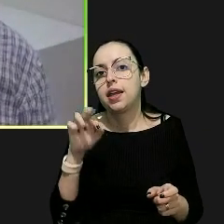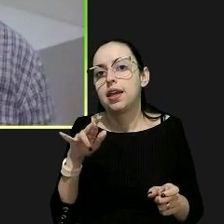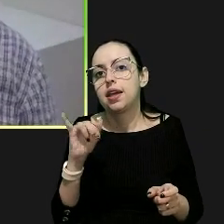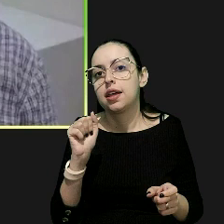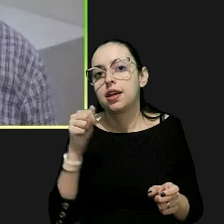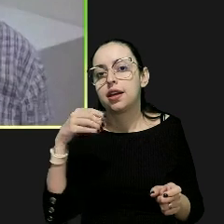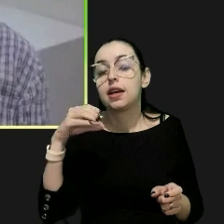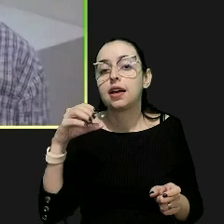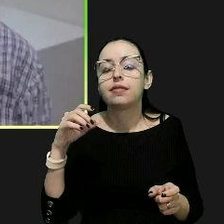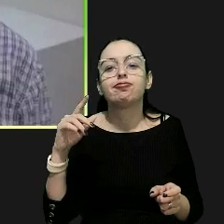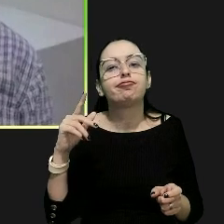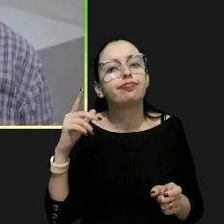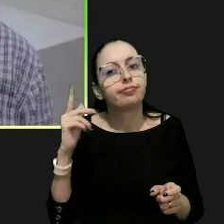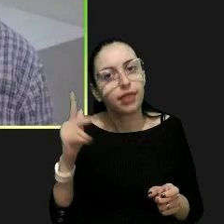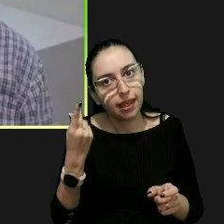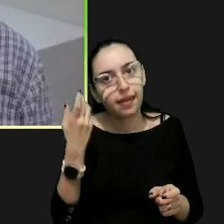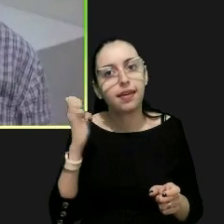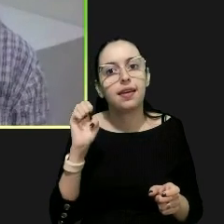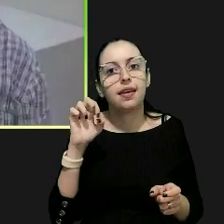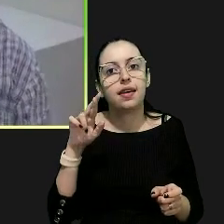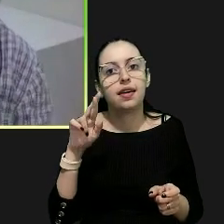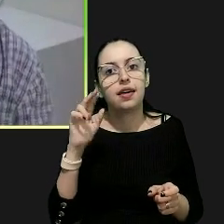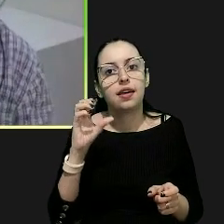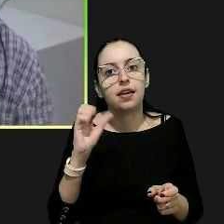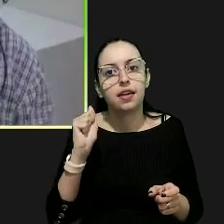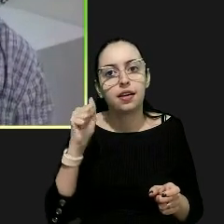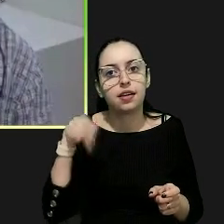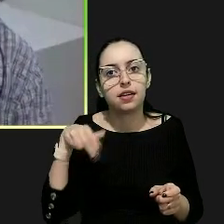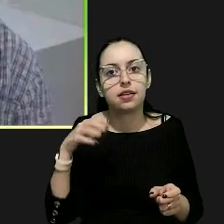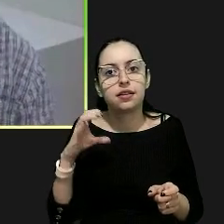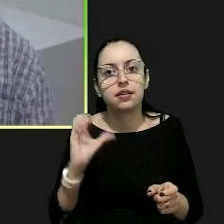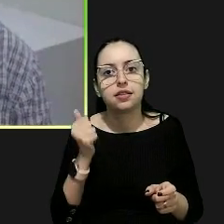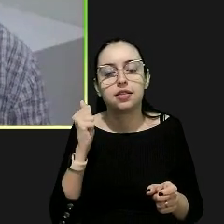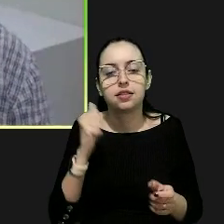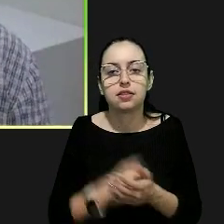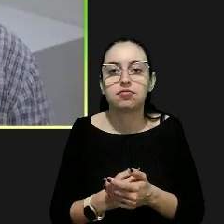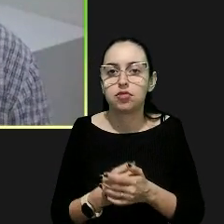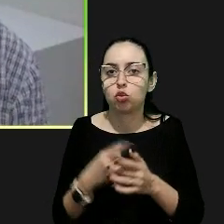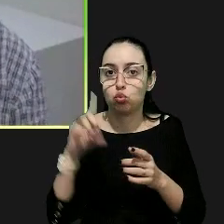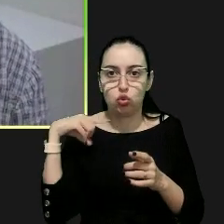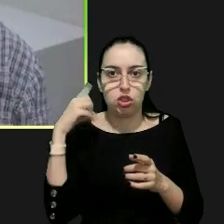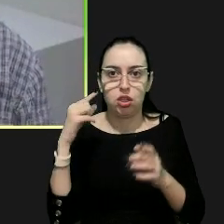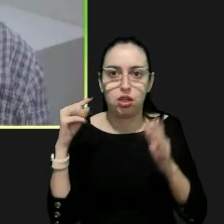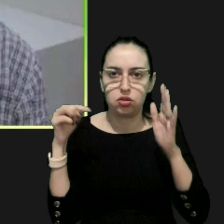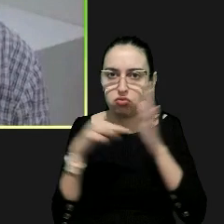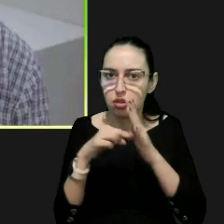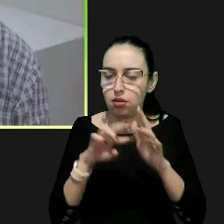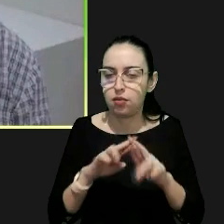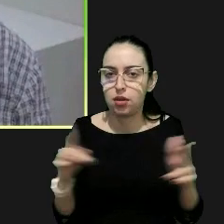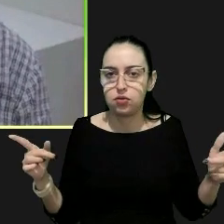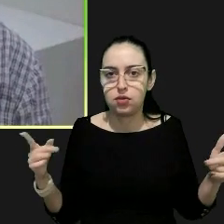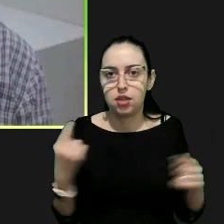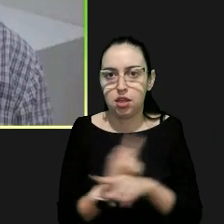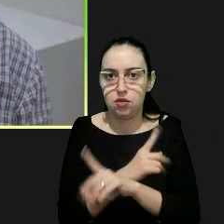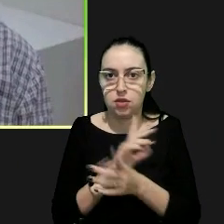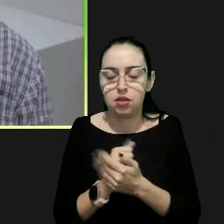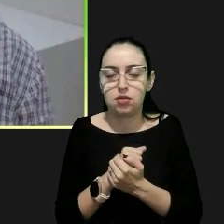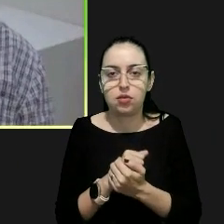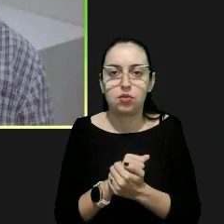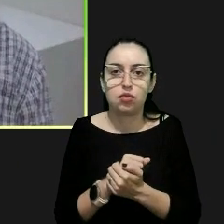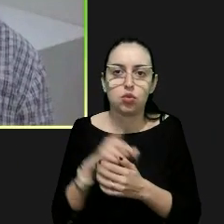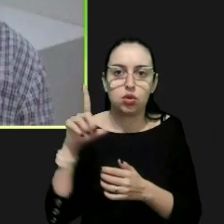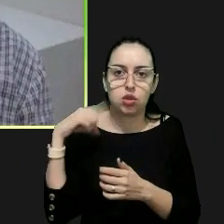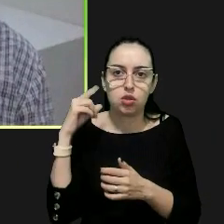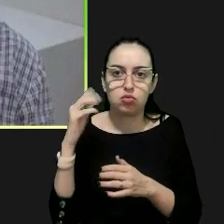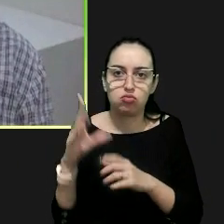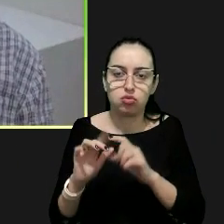eu comecei a pensar aqui, já que a gente eu menos, né? Eu só sou do tribunal, mas eu não sou do direito, só indiretamente.